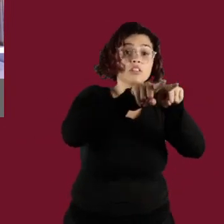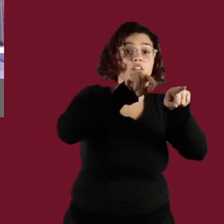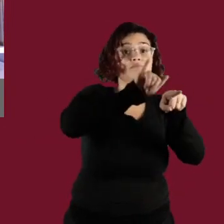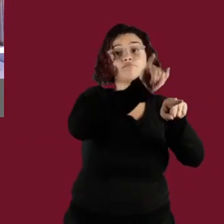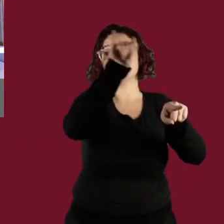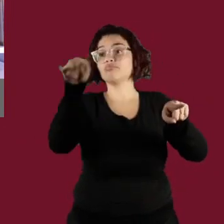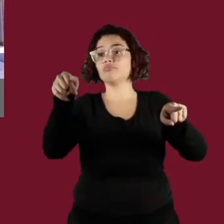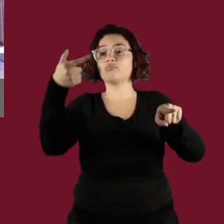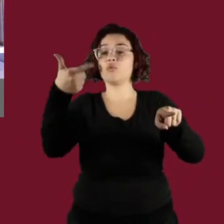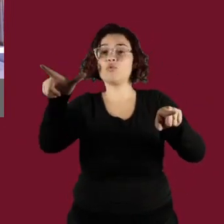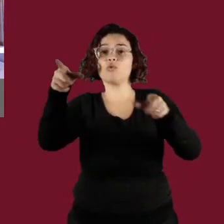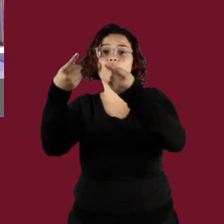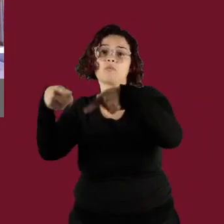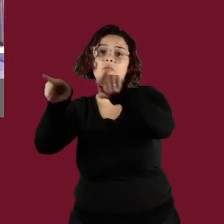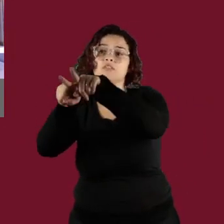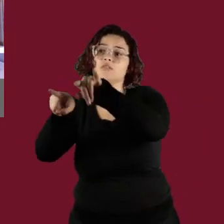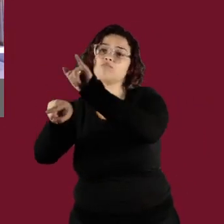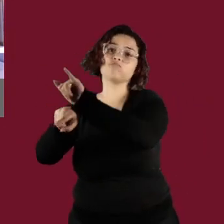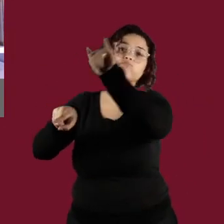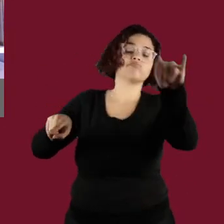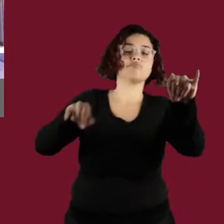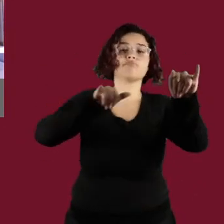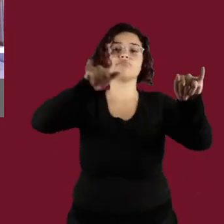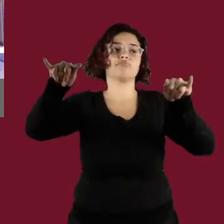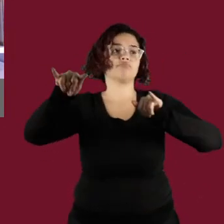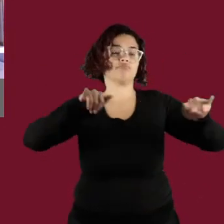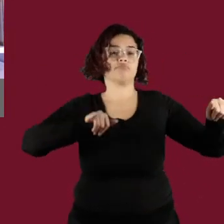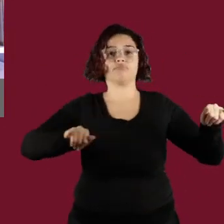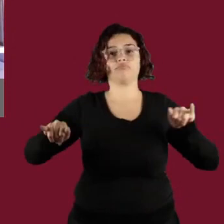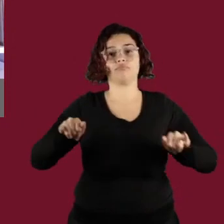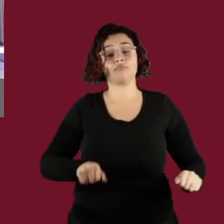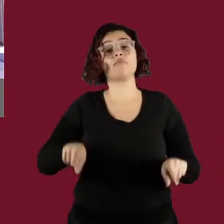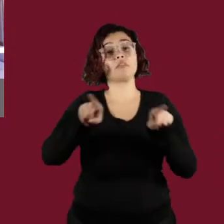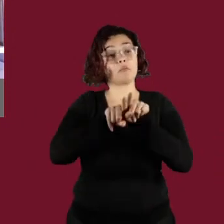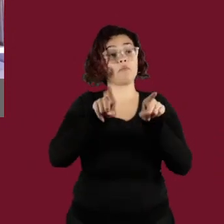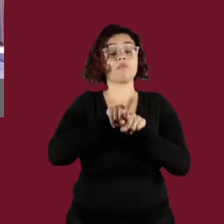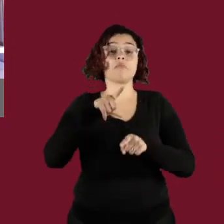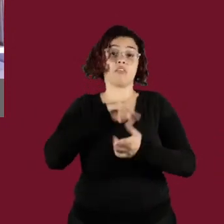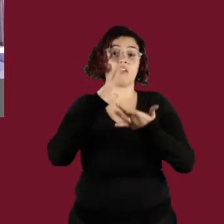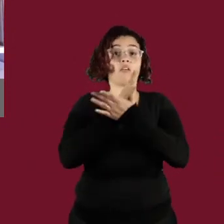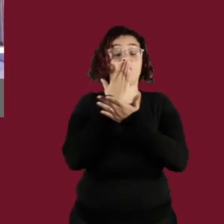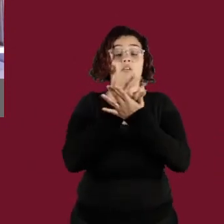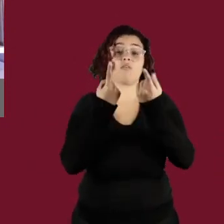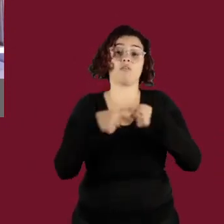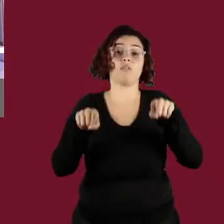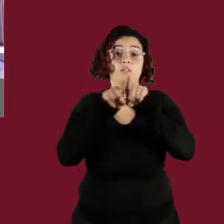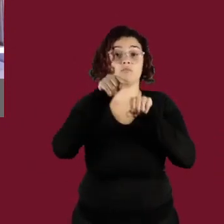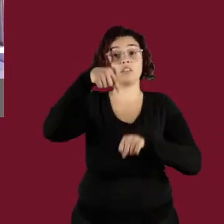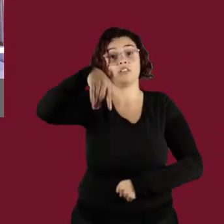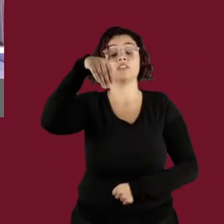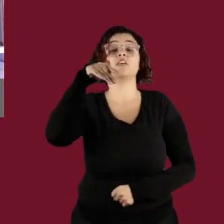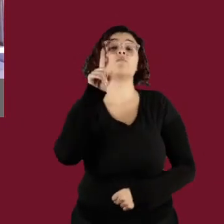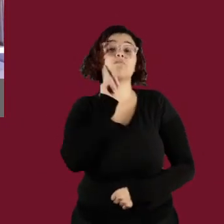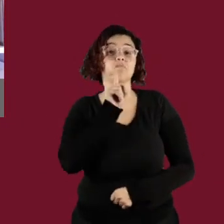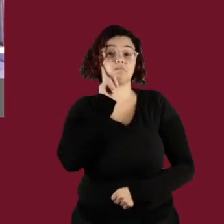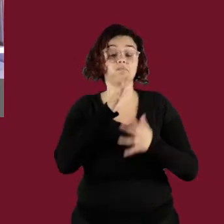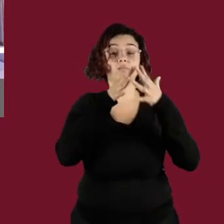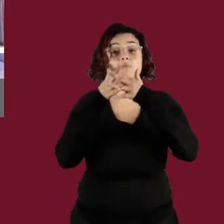exemplo, ontem, que temos parceiros até aqui nos Estados Unidos, não é? Que usam o nosso